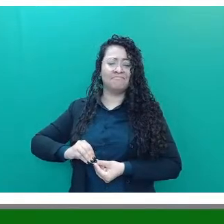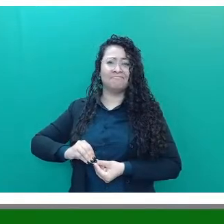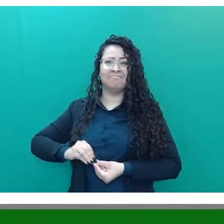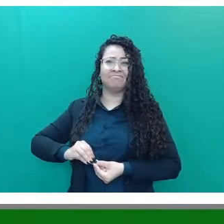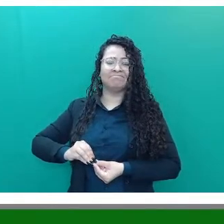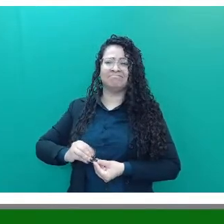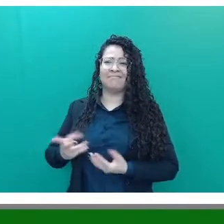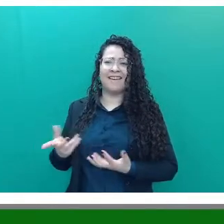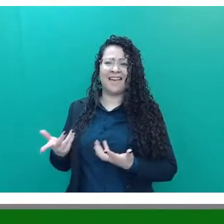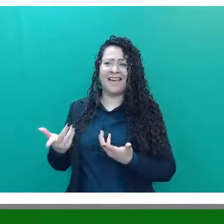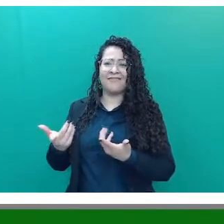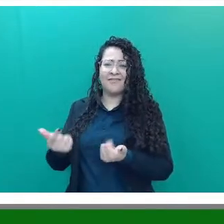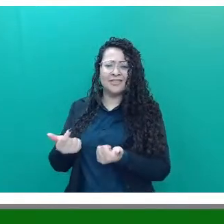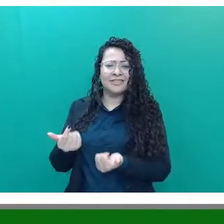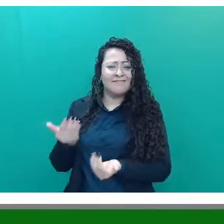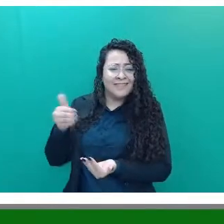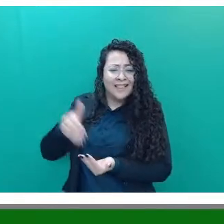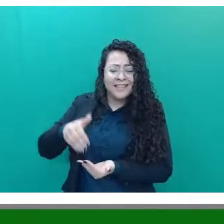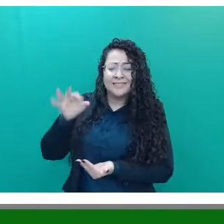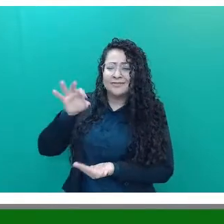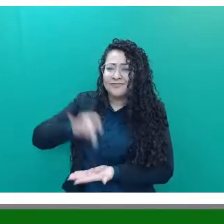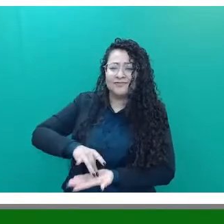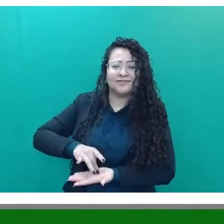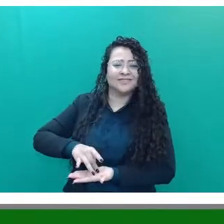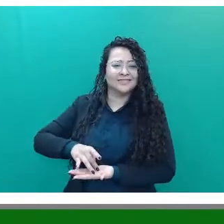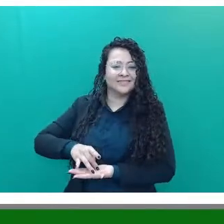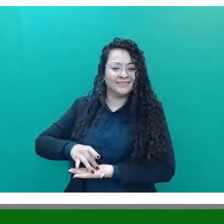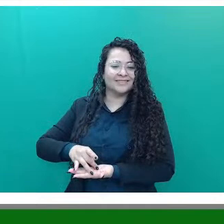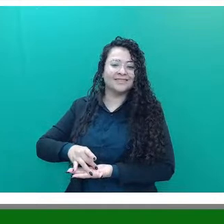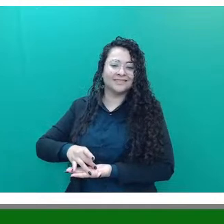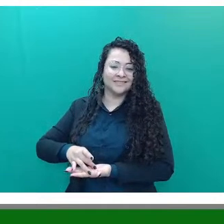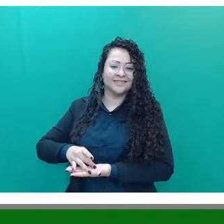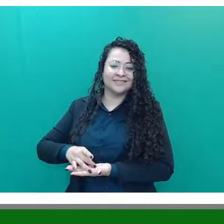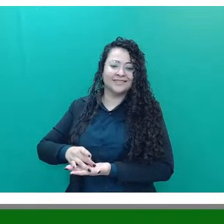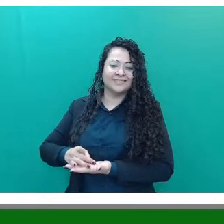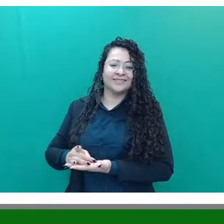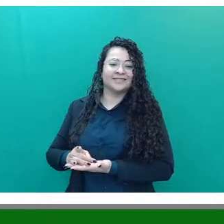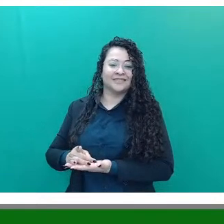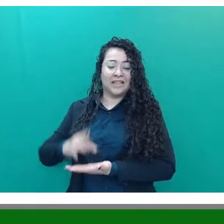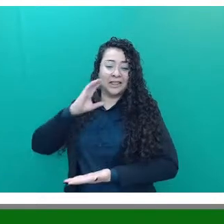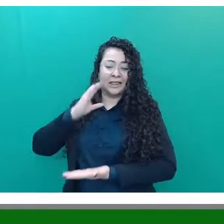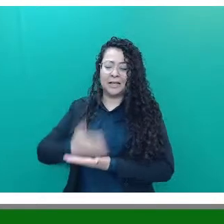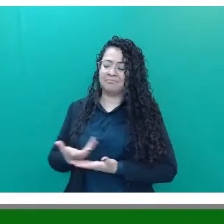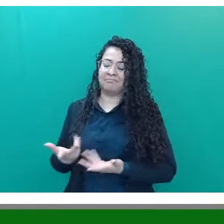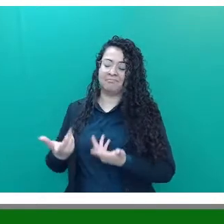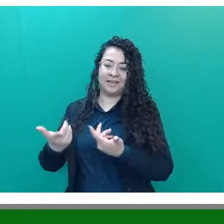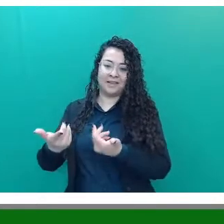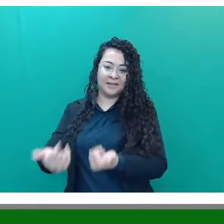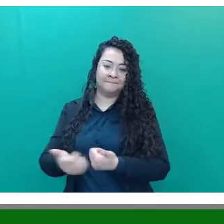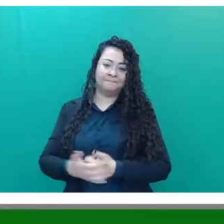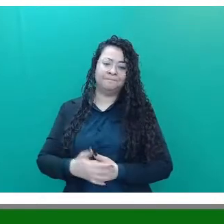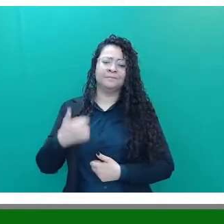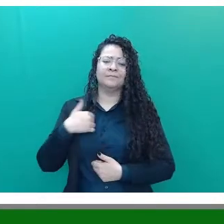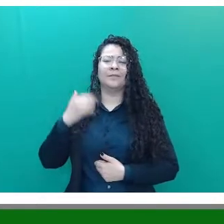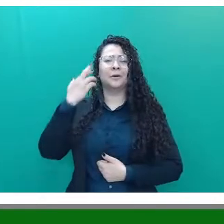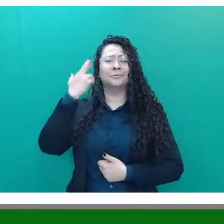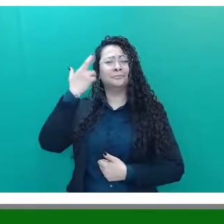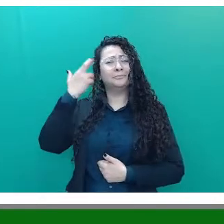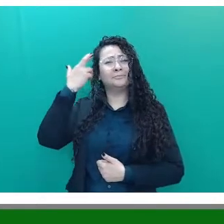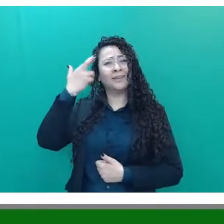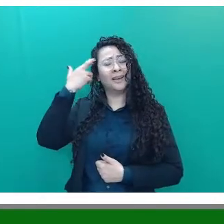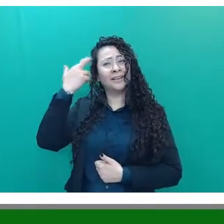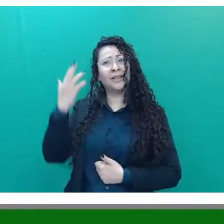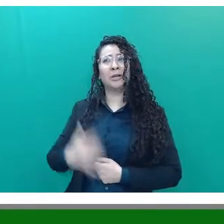de parabéns, gostei muito, e me levou a refletir muitas coisas sobre o curso